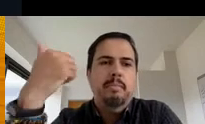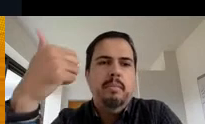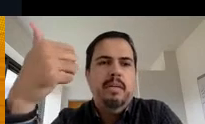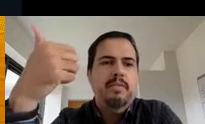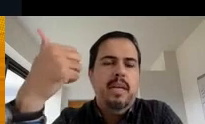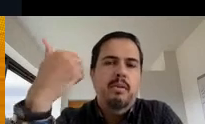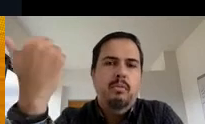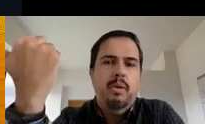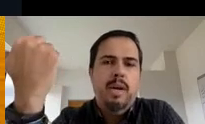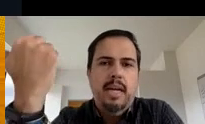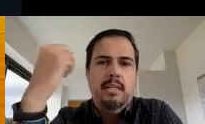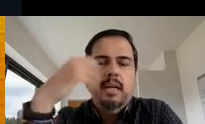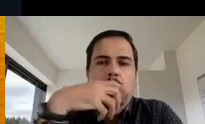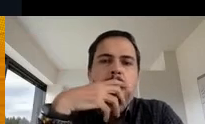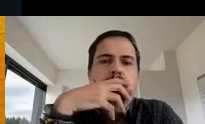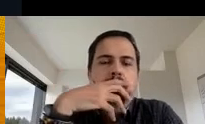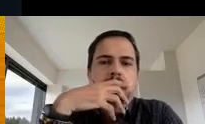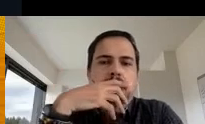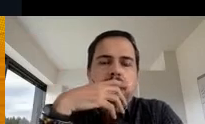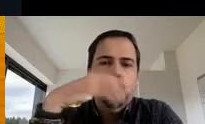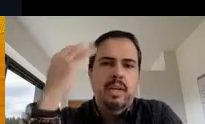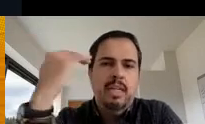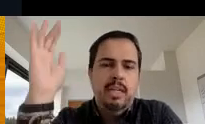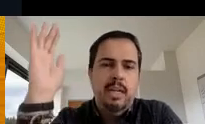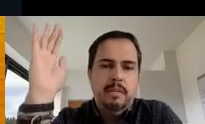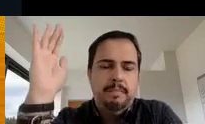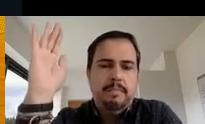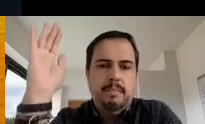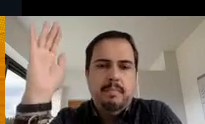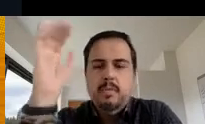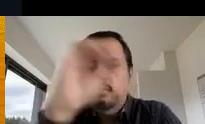Quem compra online pela primeira vez, quem não compra online,